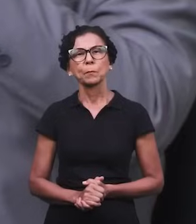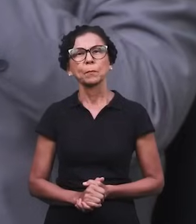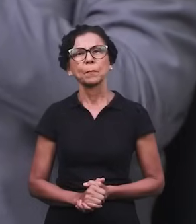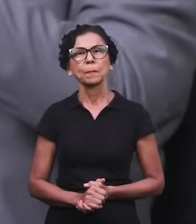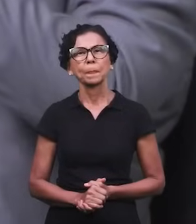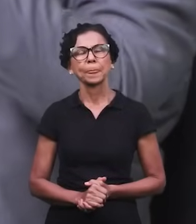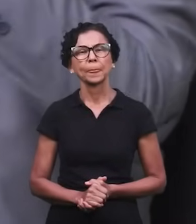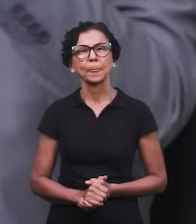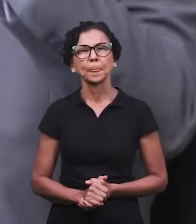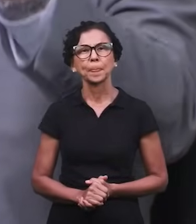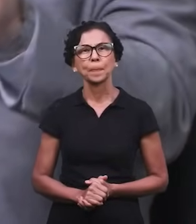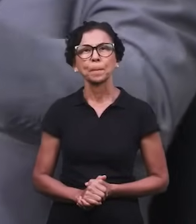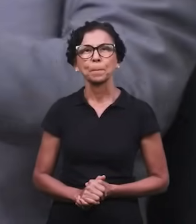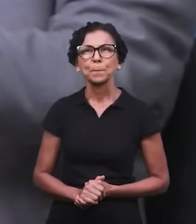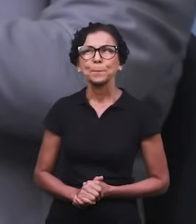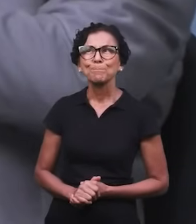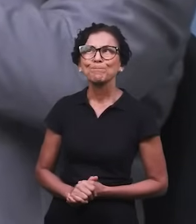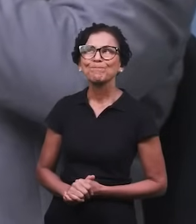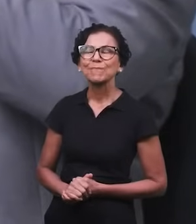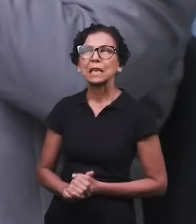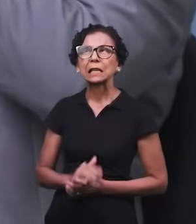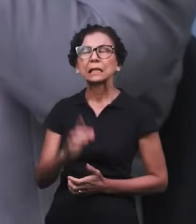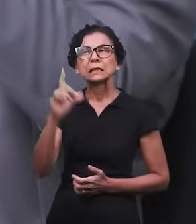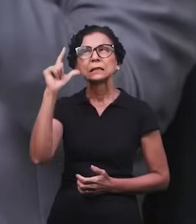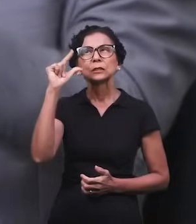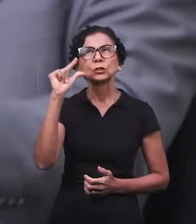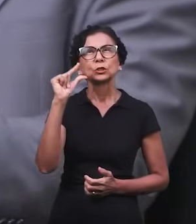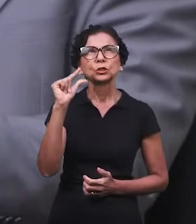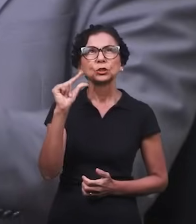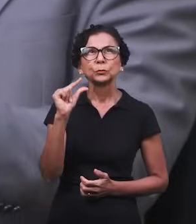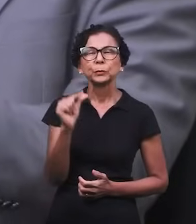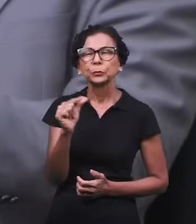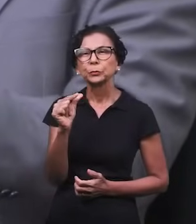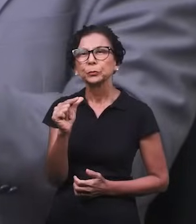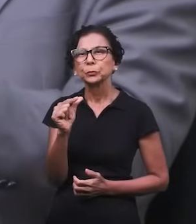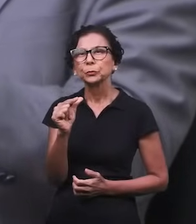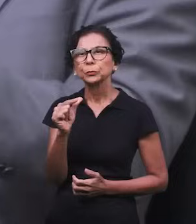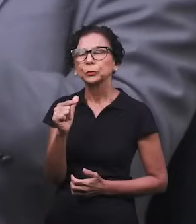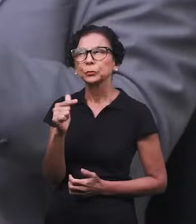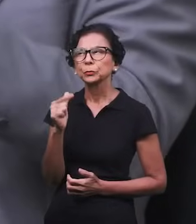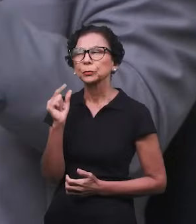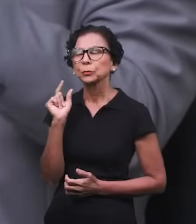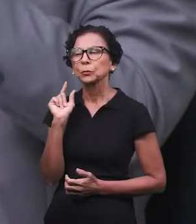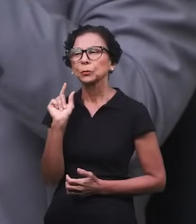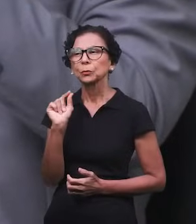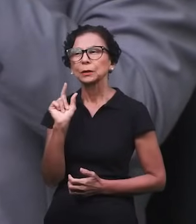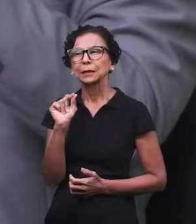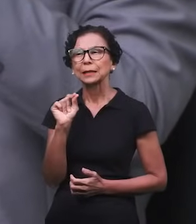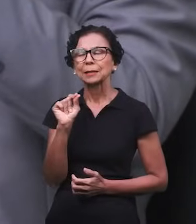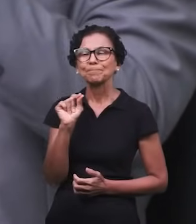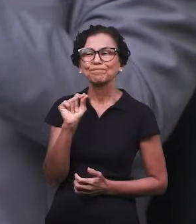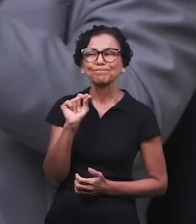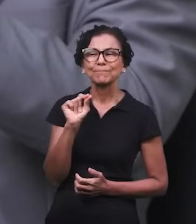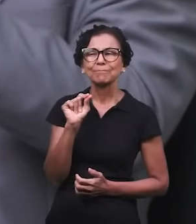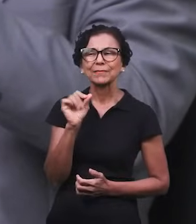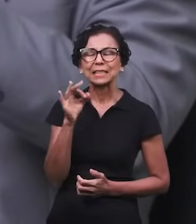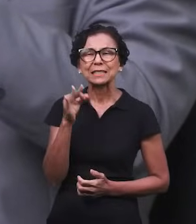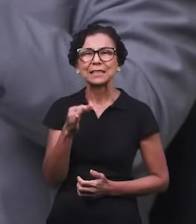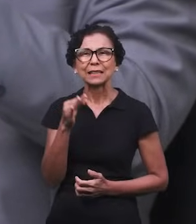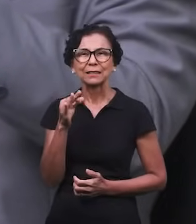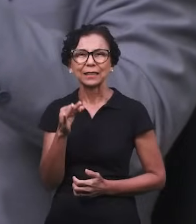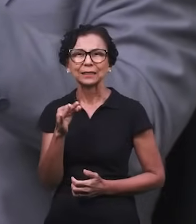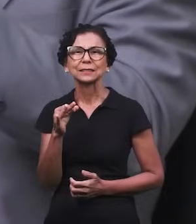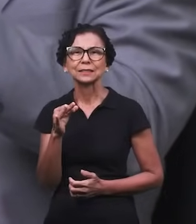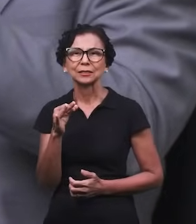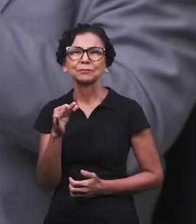tornem-se experimentadores de tudo que é colocado diante deles e, como